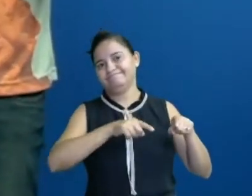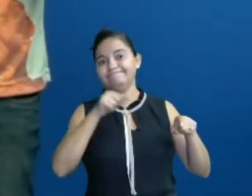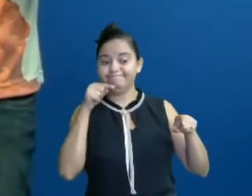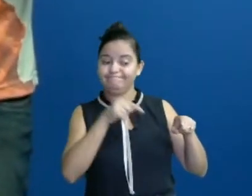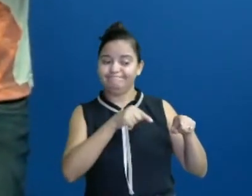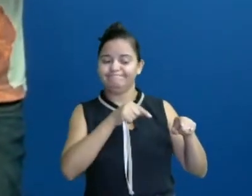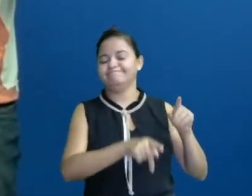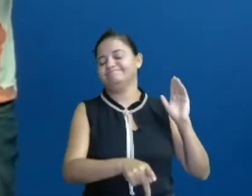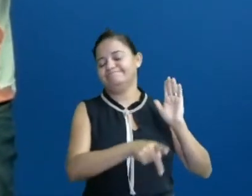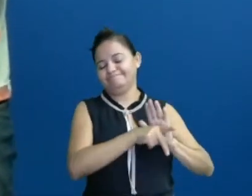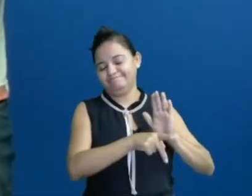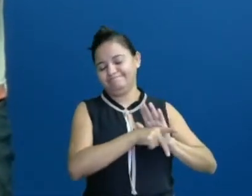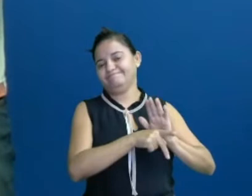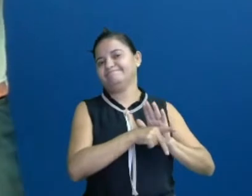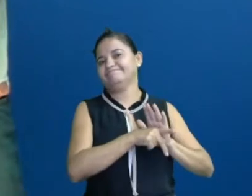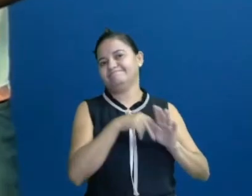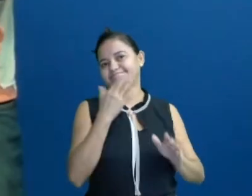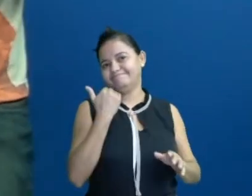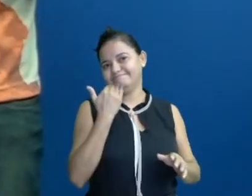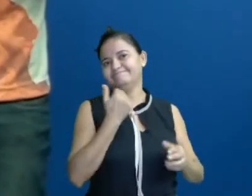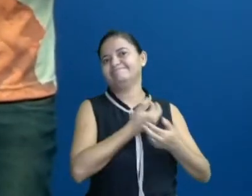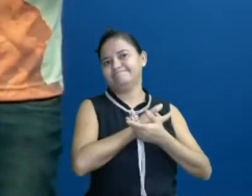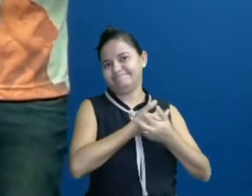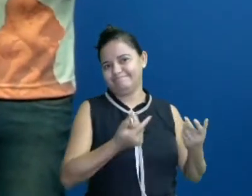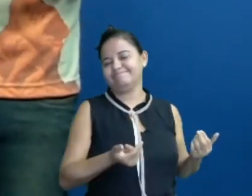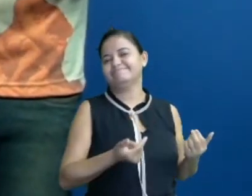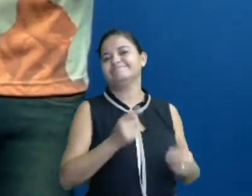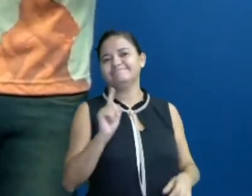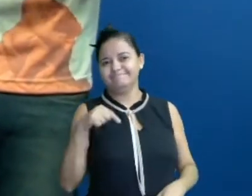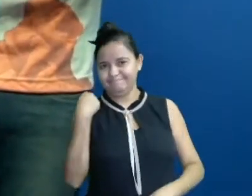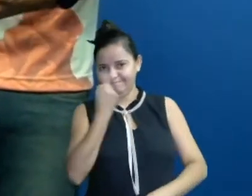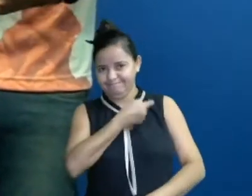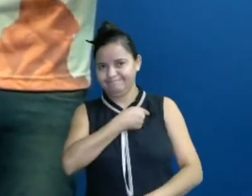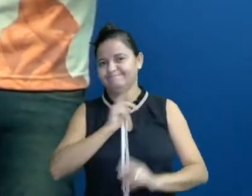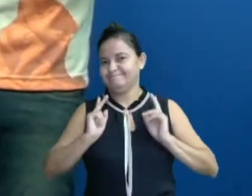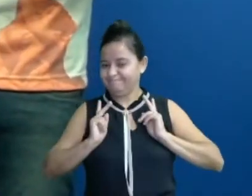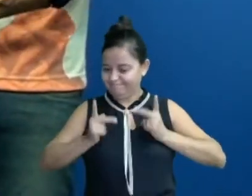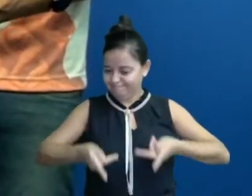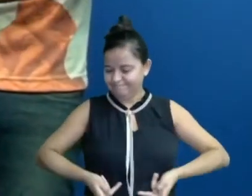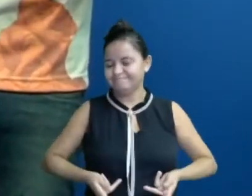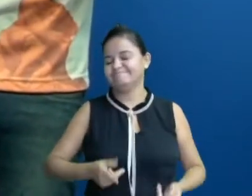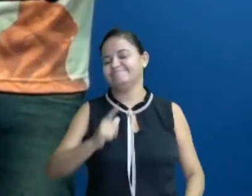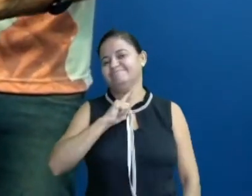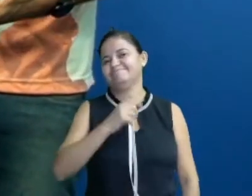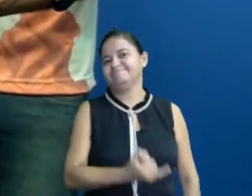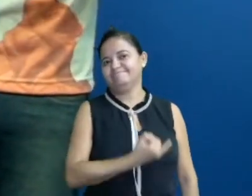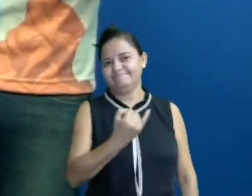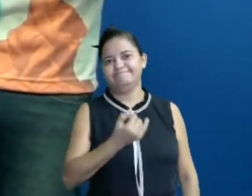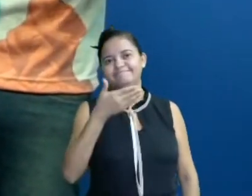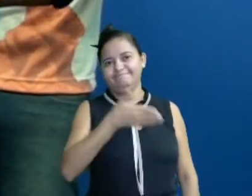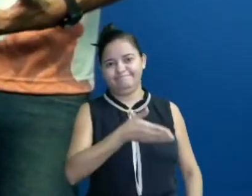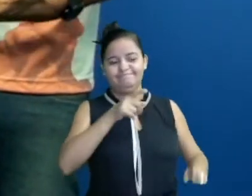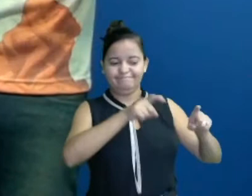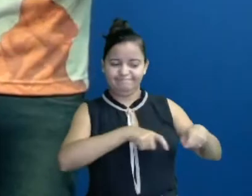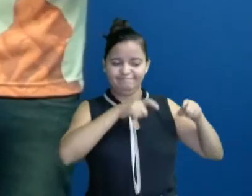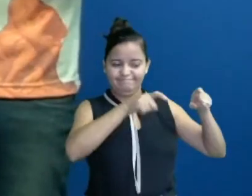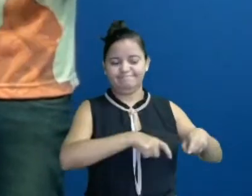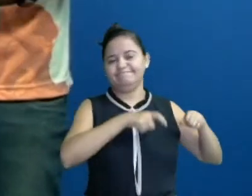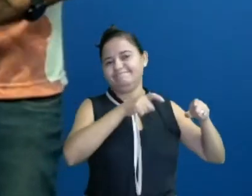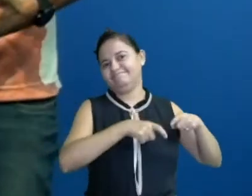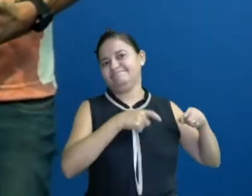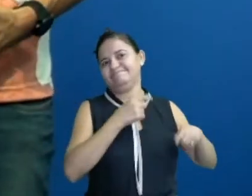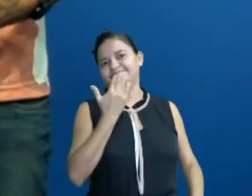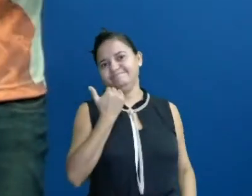os alimentos que nós consumimos, que os seres humanos consomem. Daí a grande importância de estudarmos